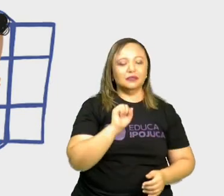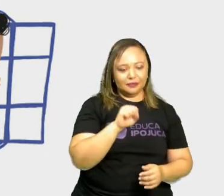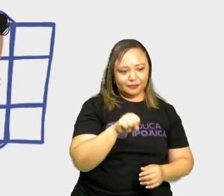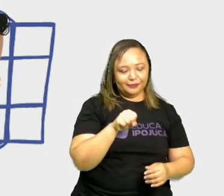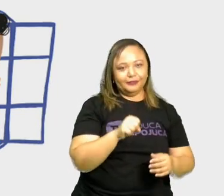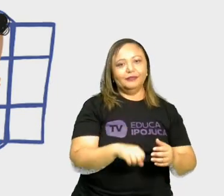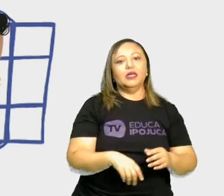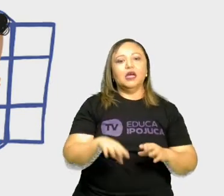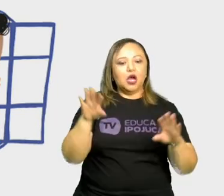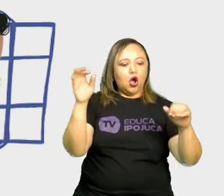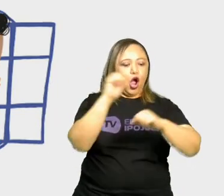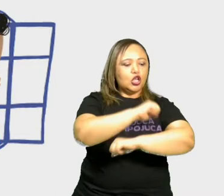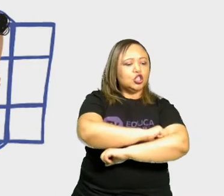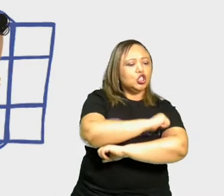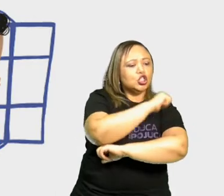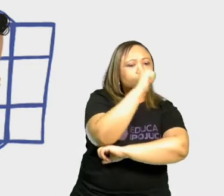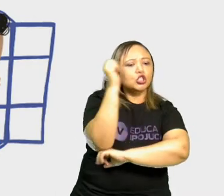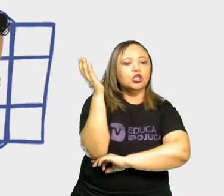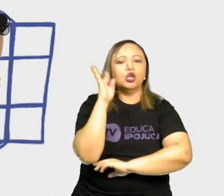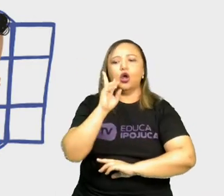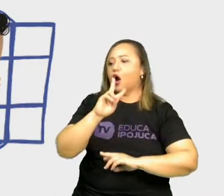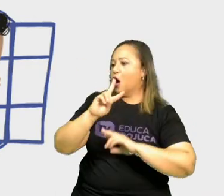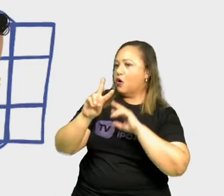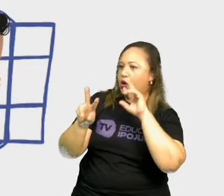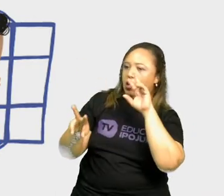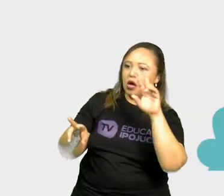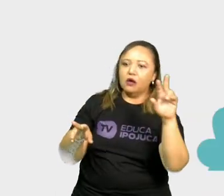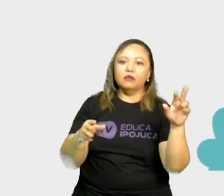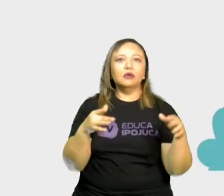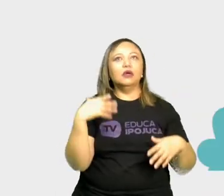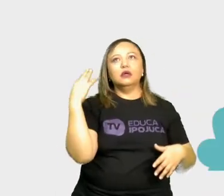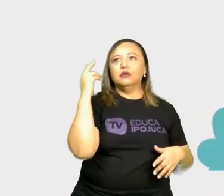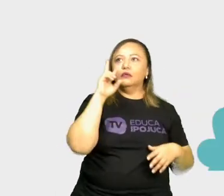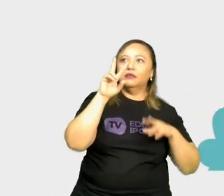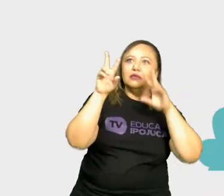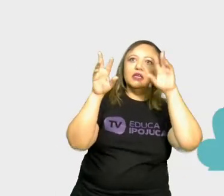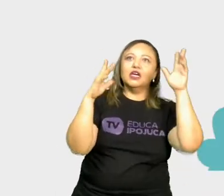e descobri muitas coisas belas.